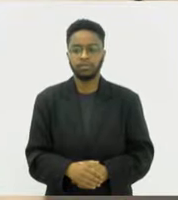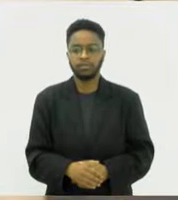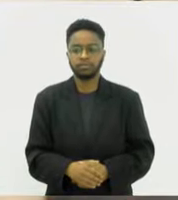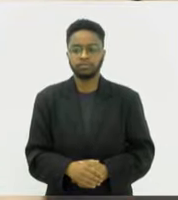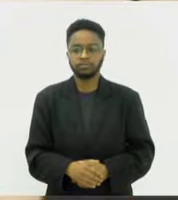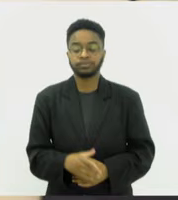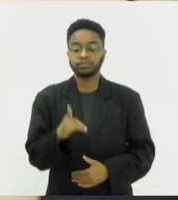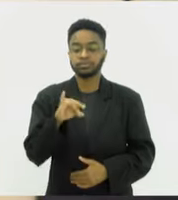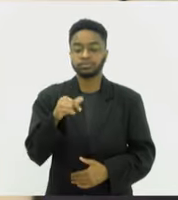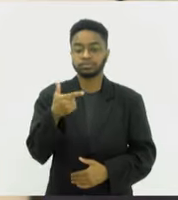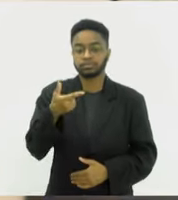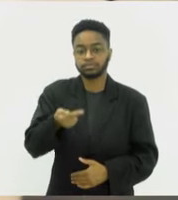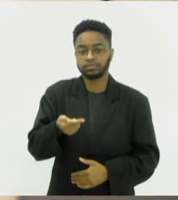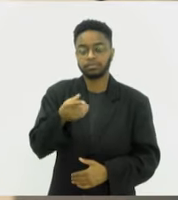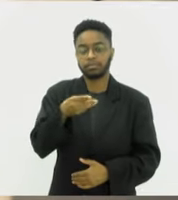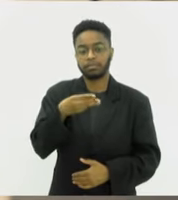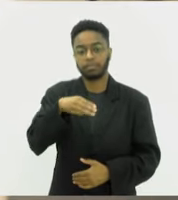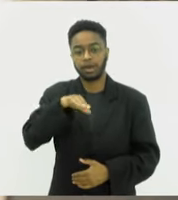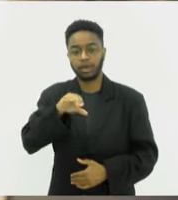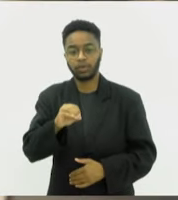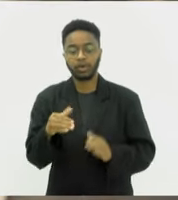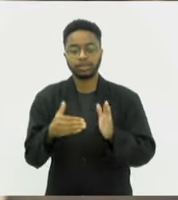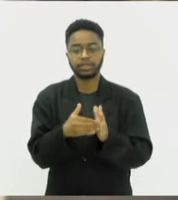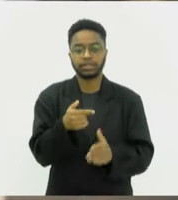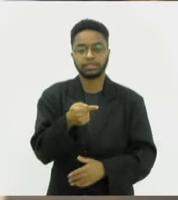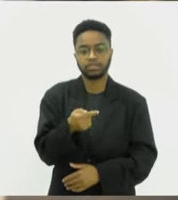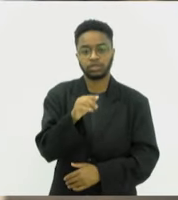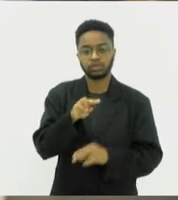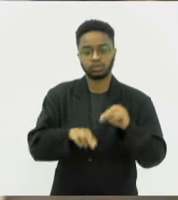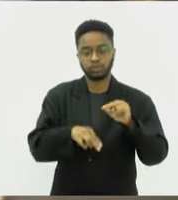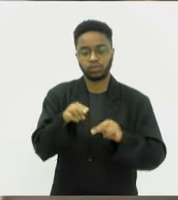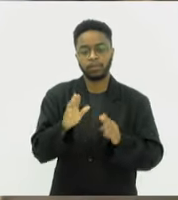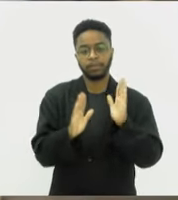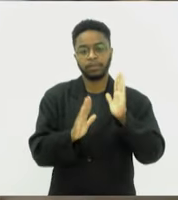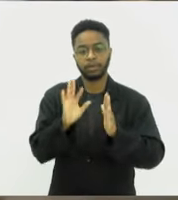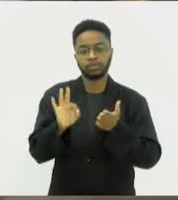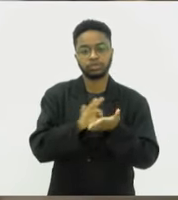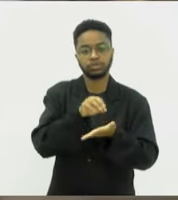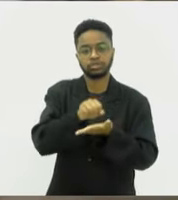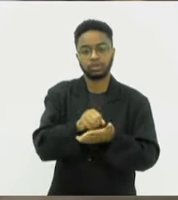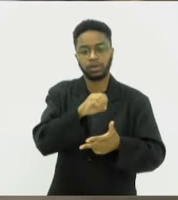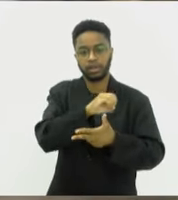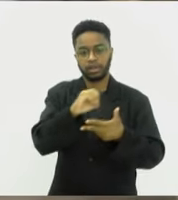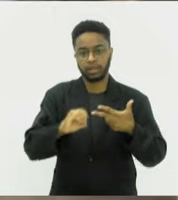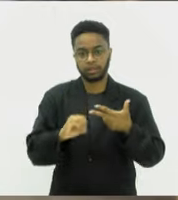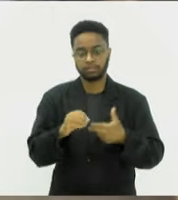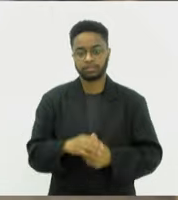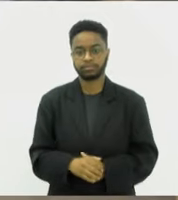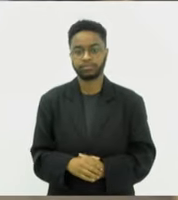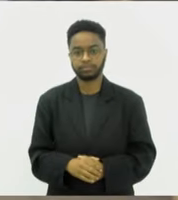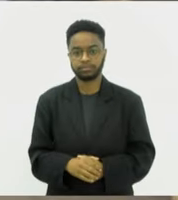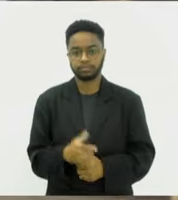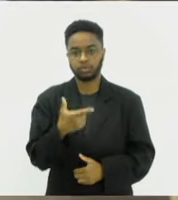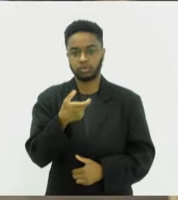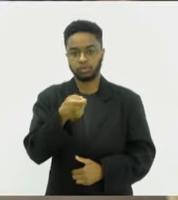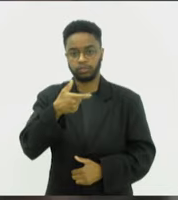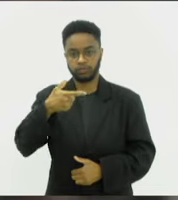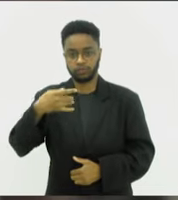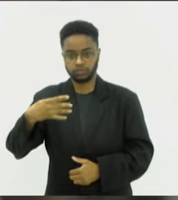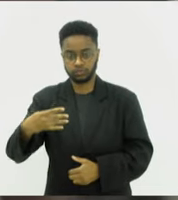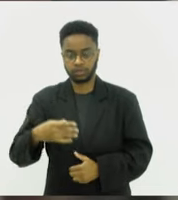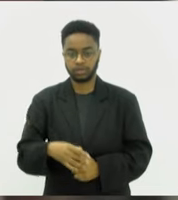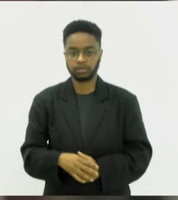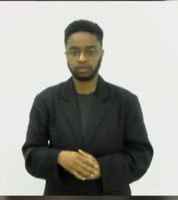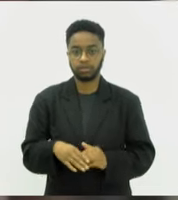Começa no dia 27 de maio e vai até 7 de junho o período de inscrição para o Exame Nacional do Ensino Médio, o Enem 2024.